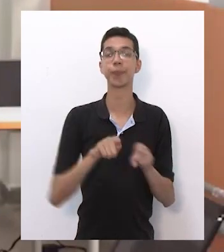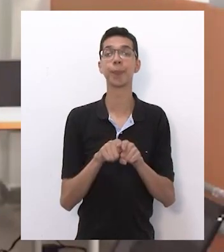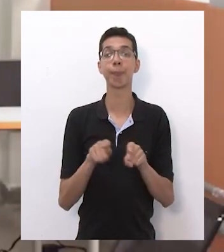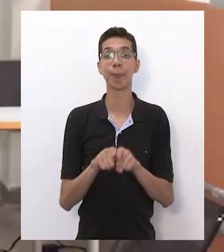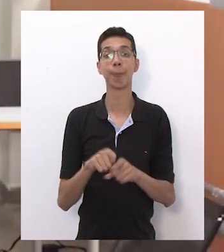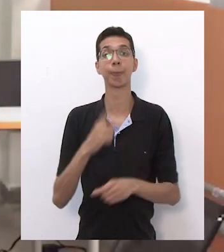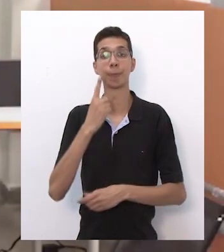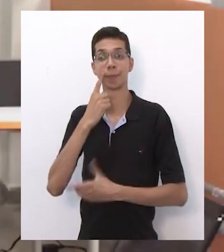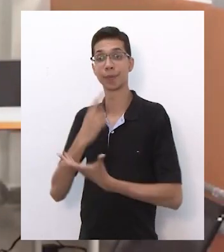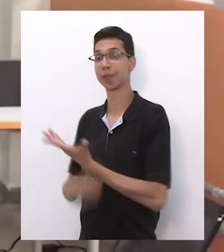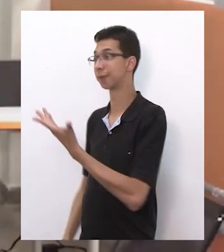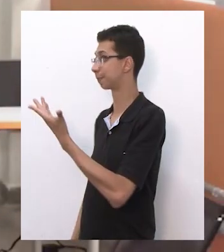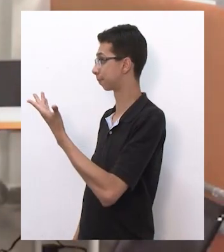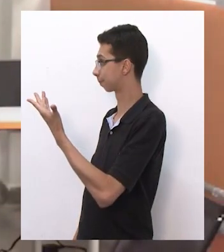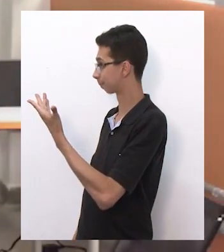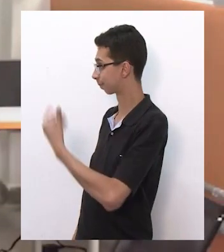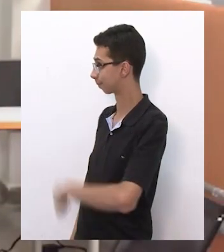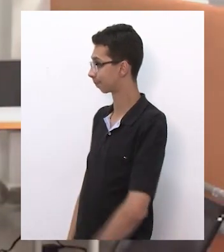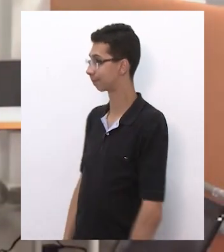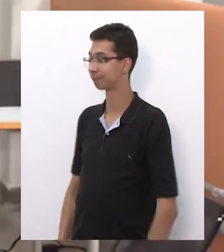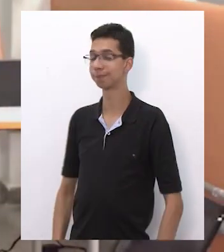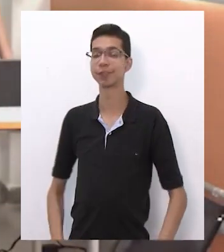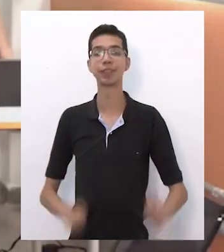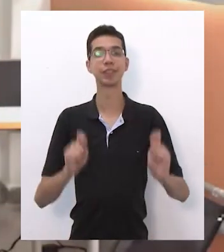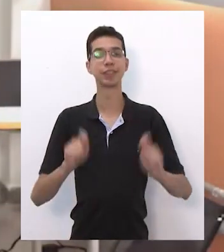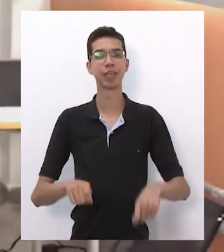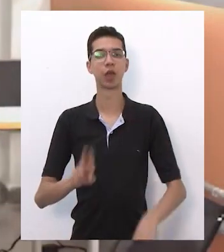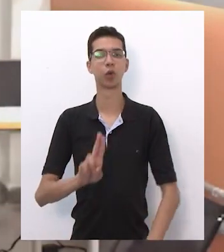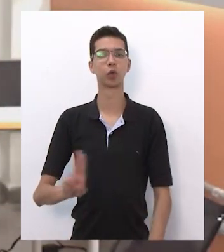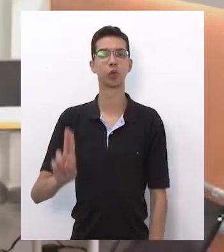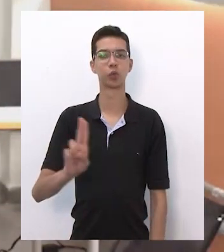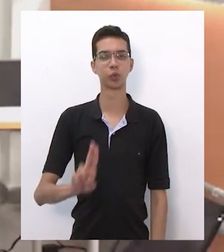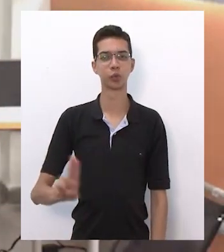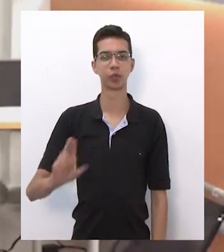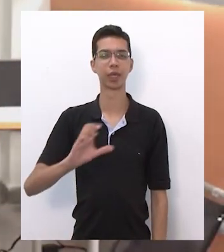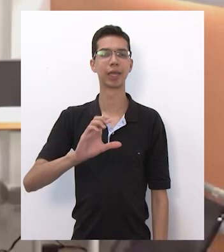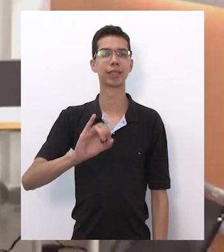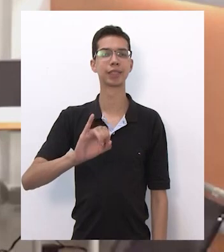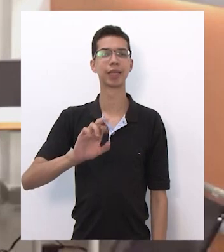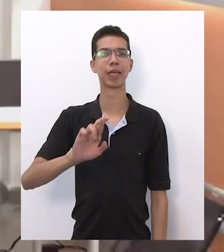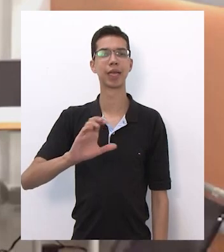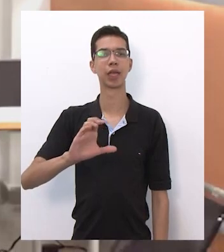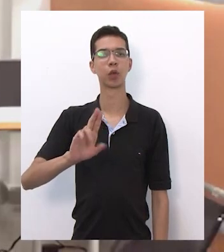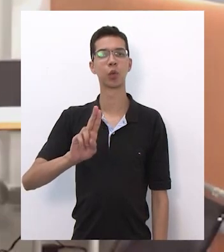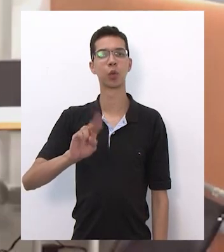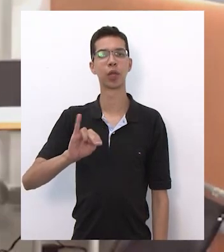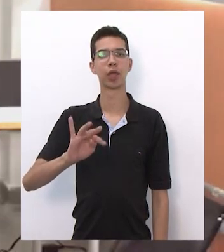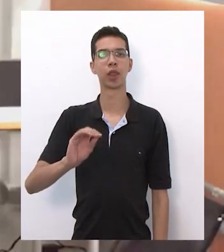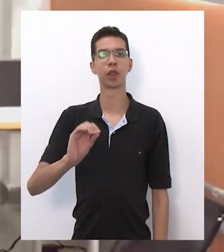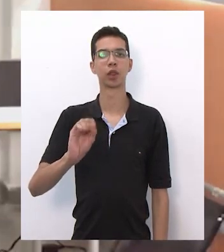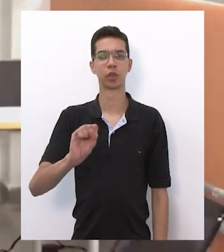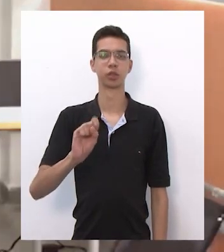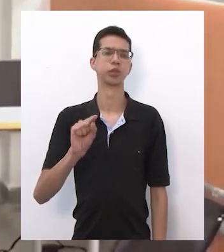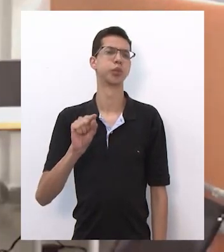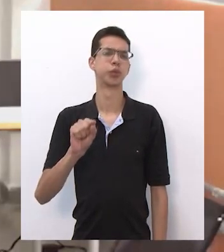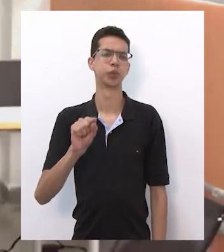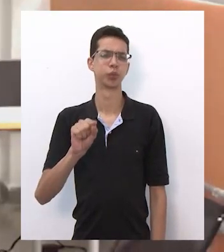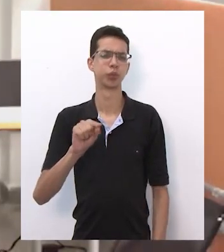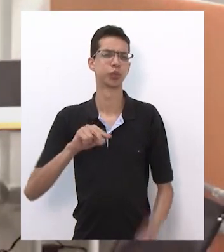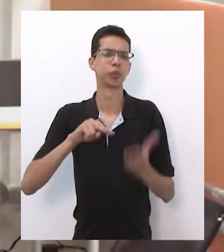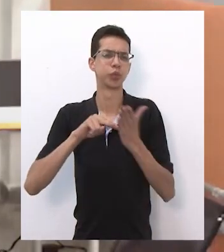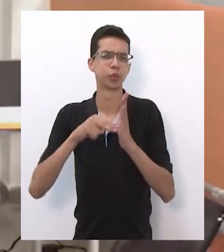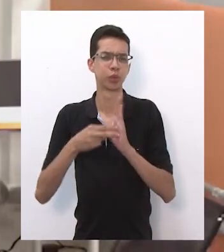possibilita o trabalho com circuitos. Se você utilizar o botão circuitos, você vai poder trabalhar